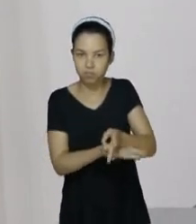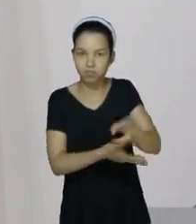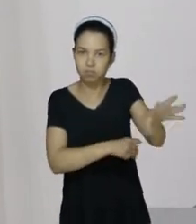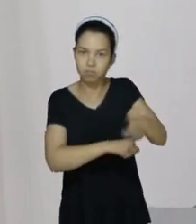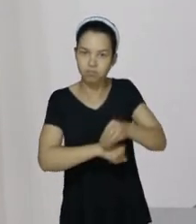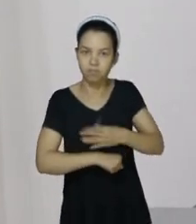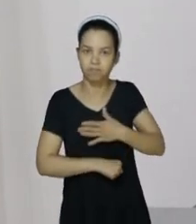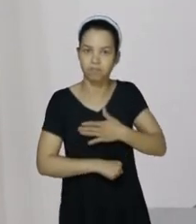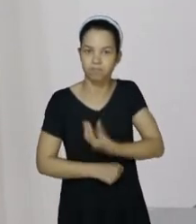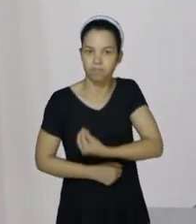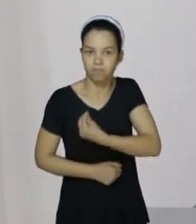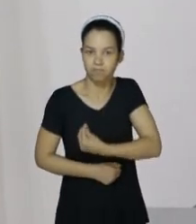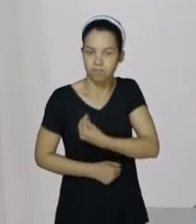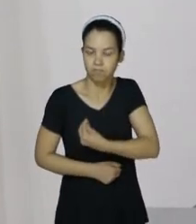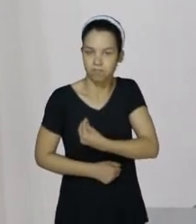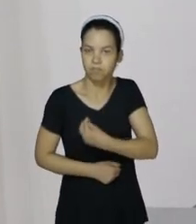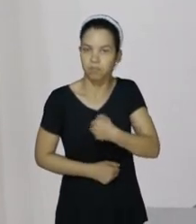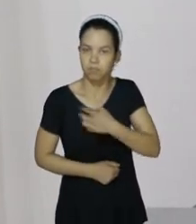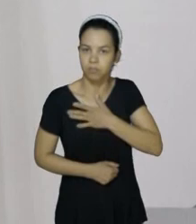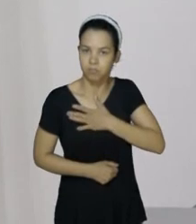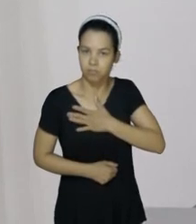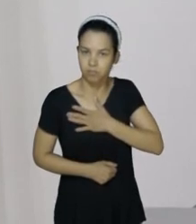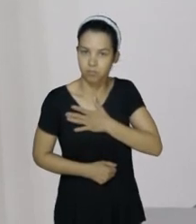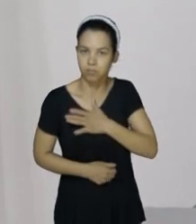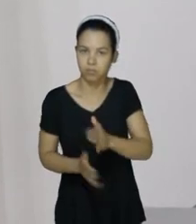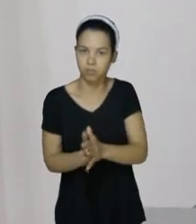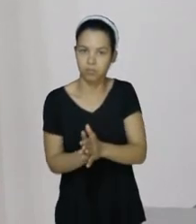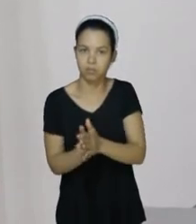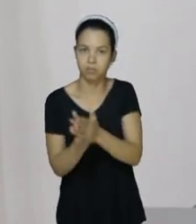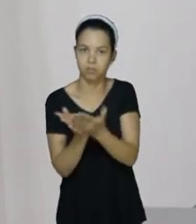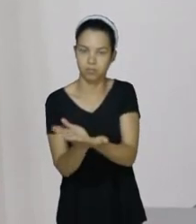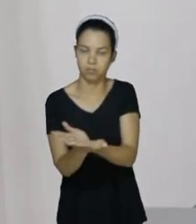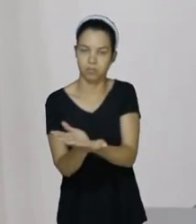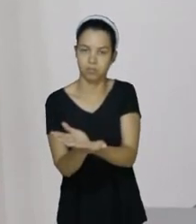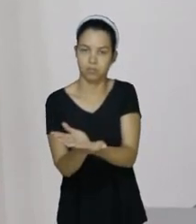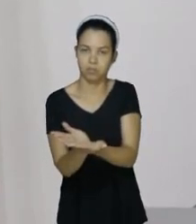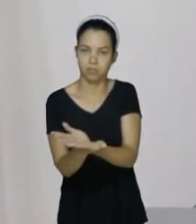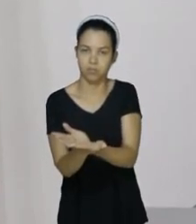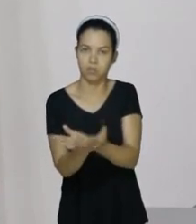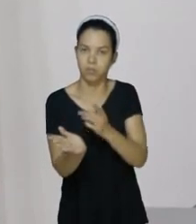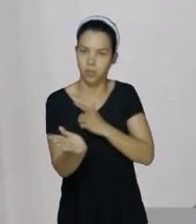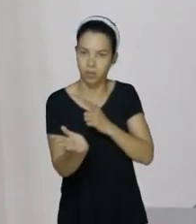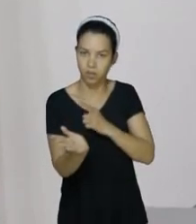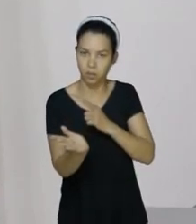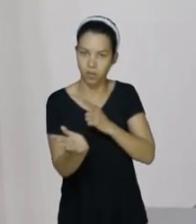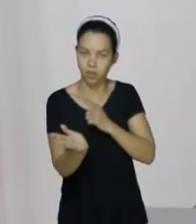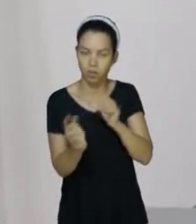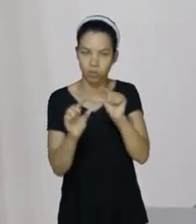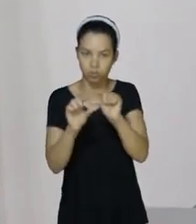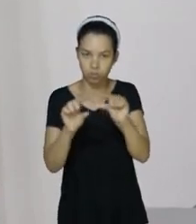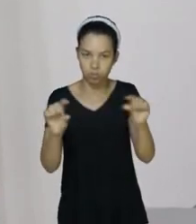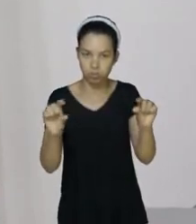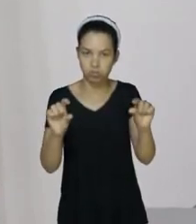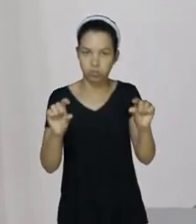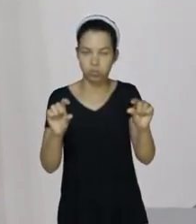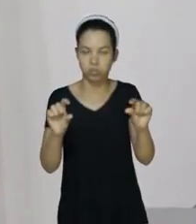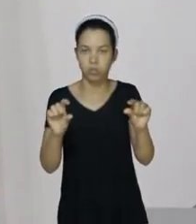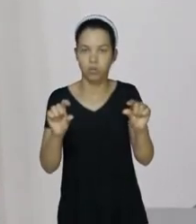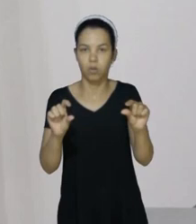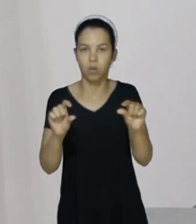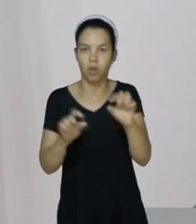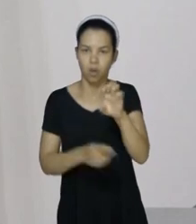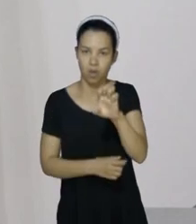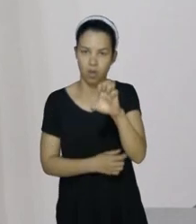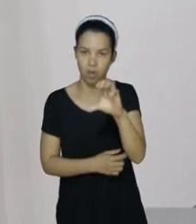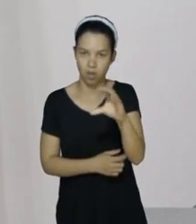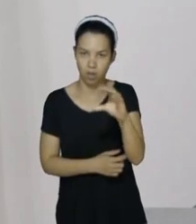vida. Eu gosto muito da Bíblia Sagrada, e tem um versículo no livro de Eclesiastes, capítulo 9,